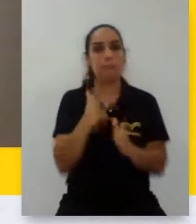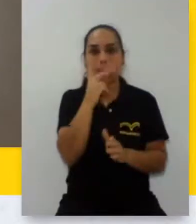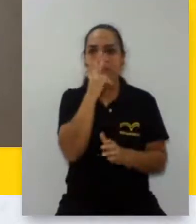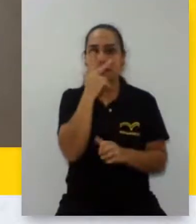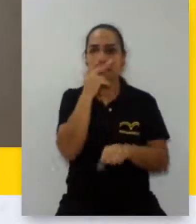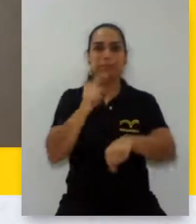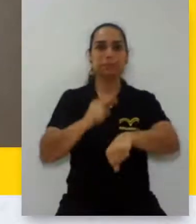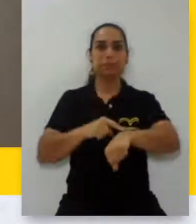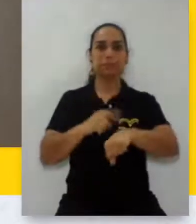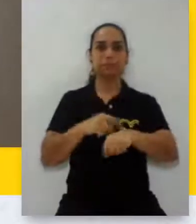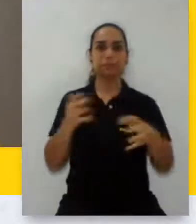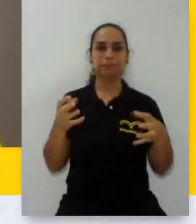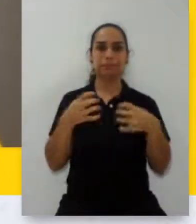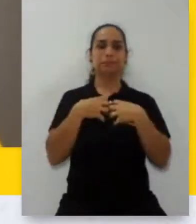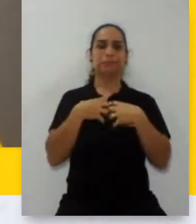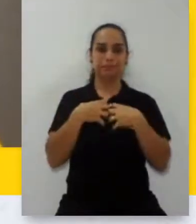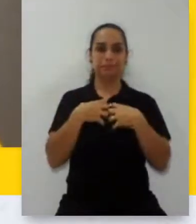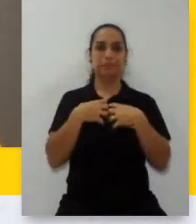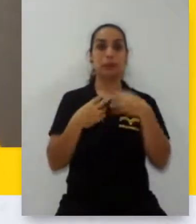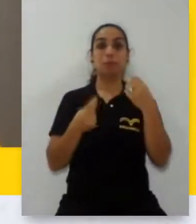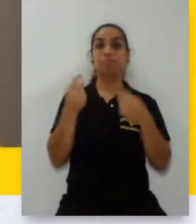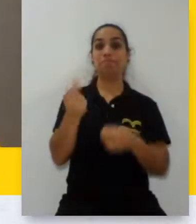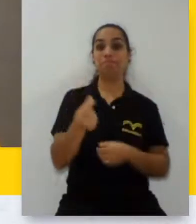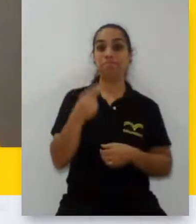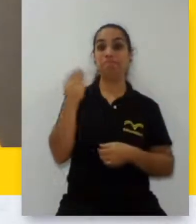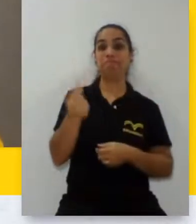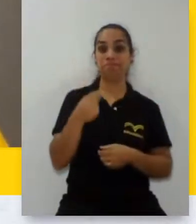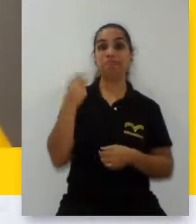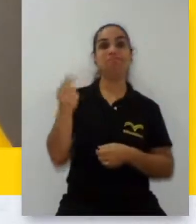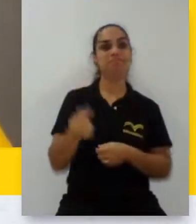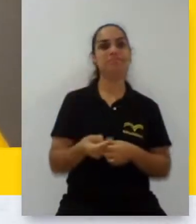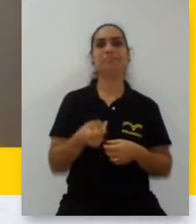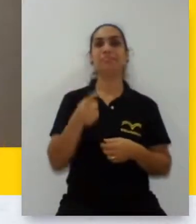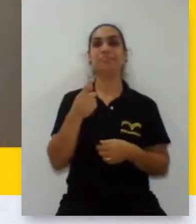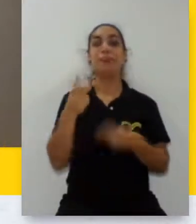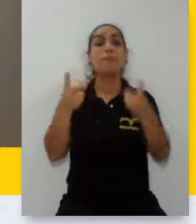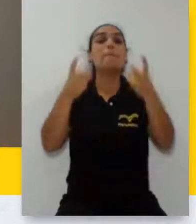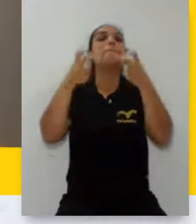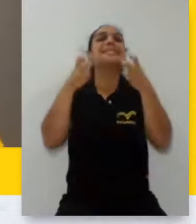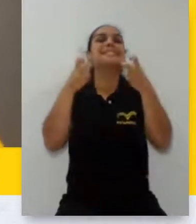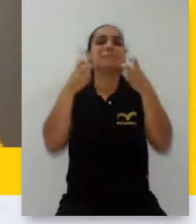comportamento? Então, tem alguns comentários bem bacanas, professor, veja só.